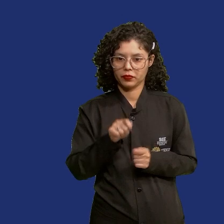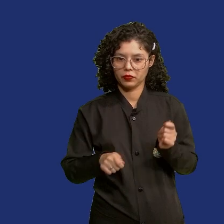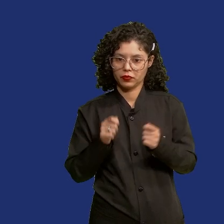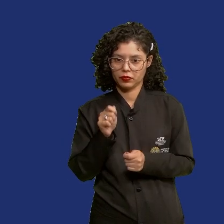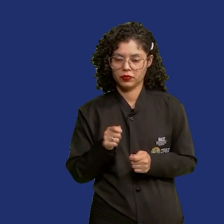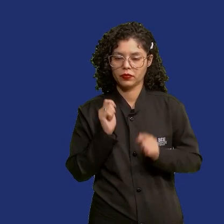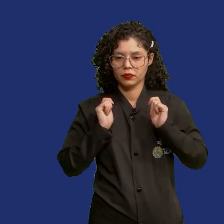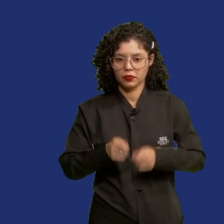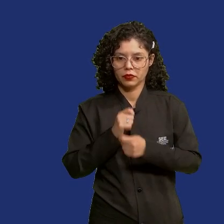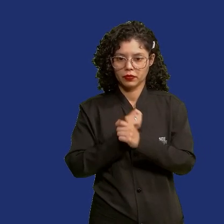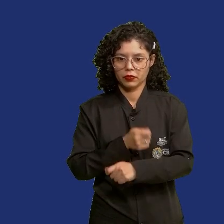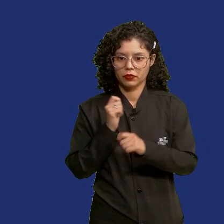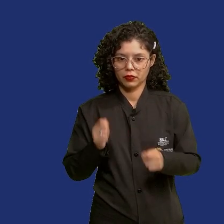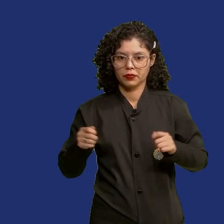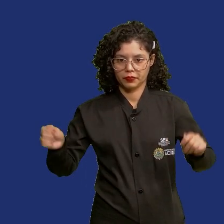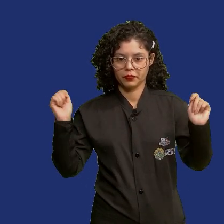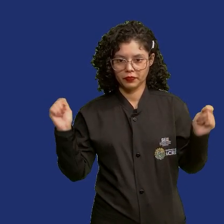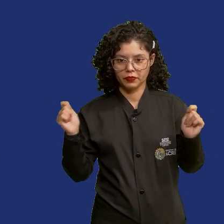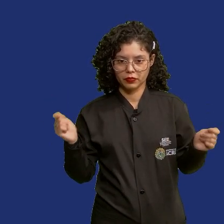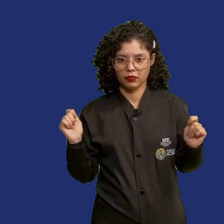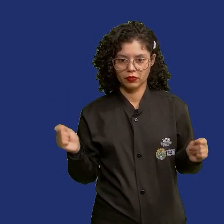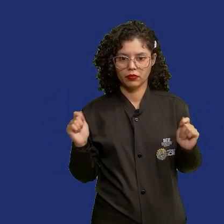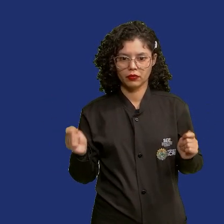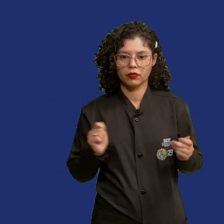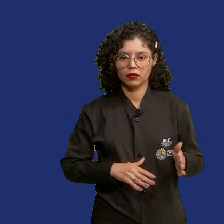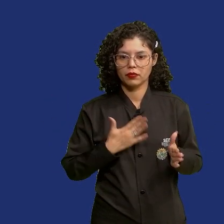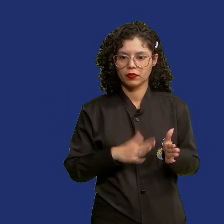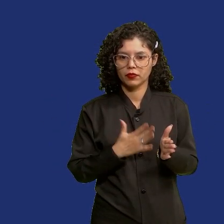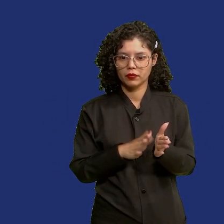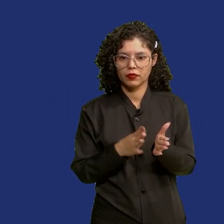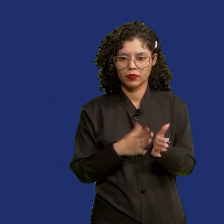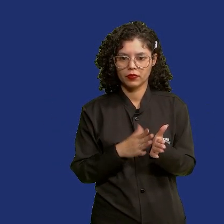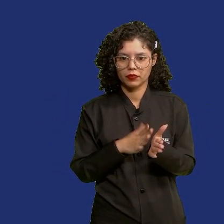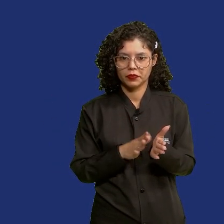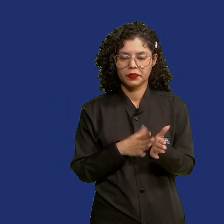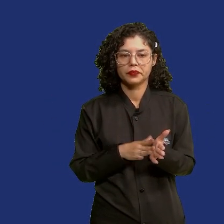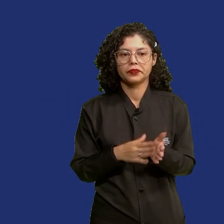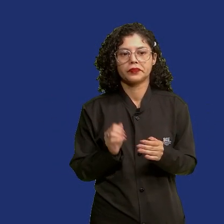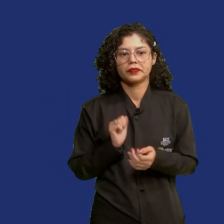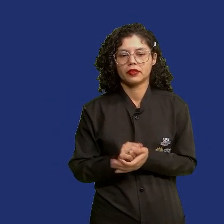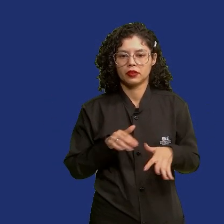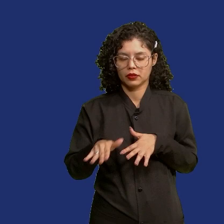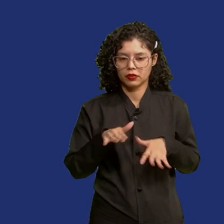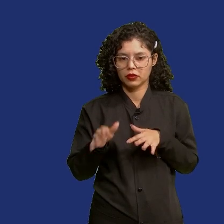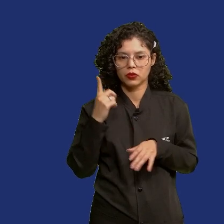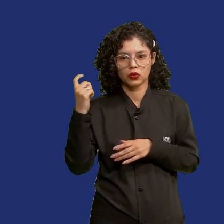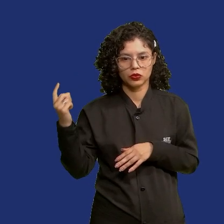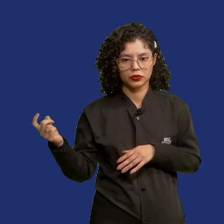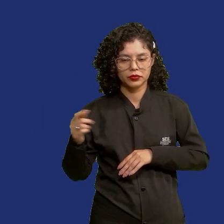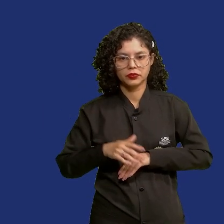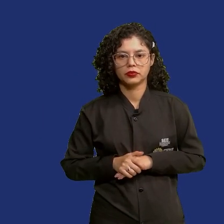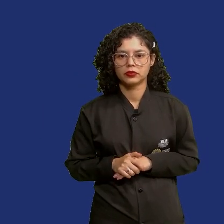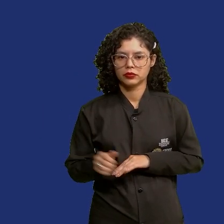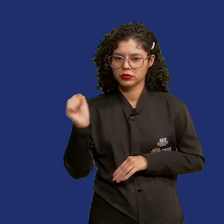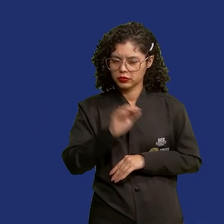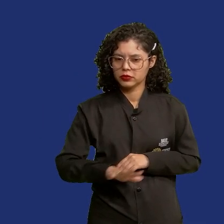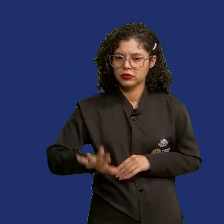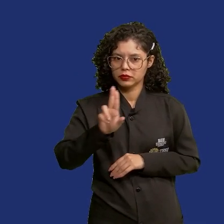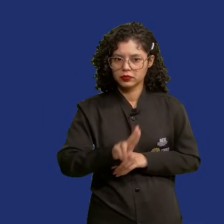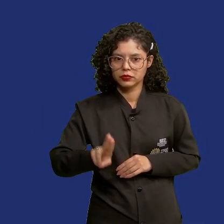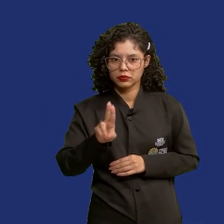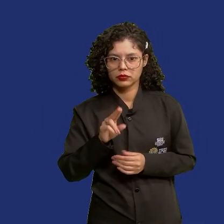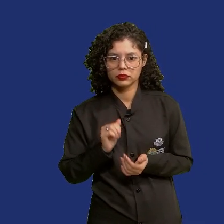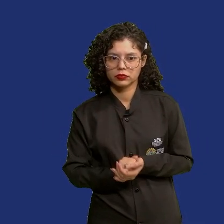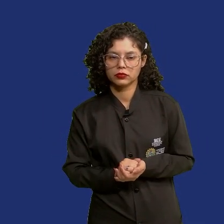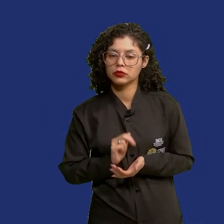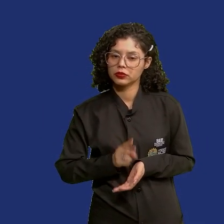bate, sacode ou então raspa. E essa vibração do material cria o som. Eles geralmente são usados para manter